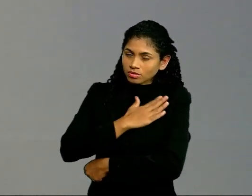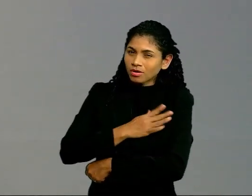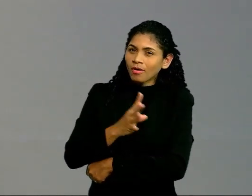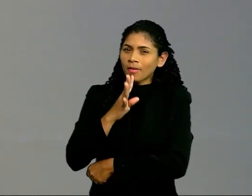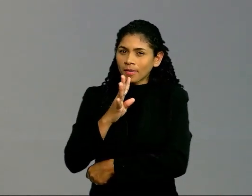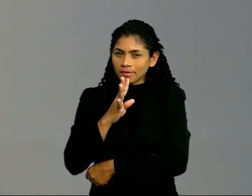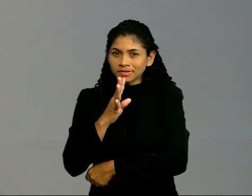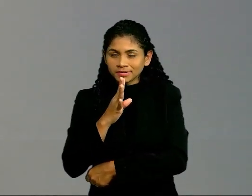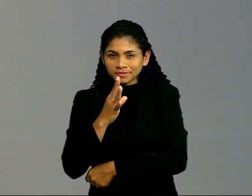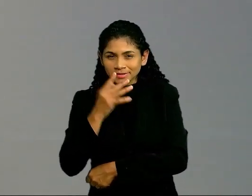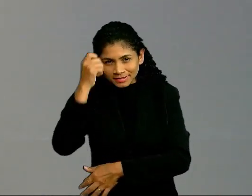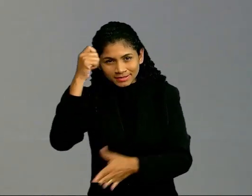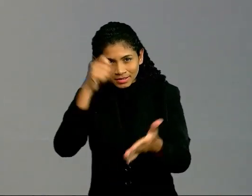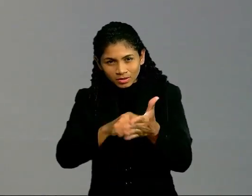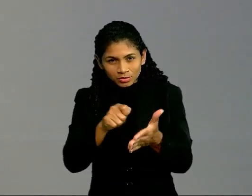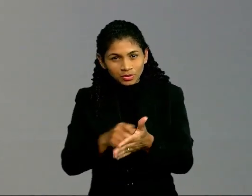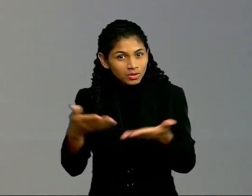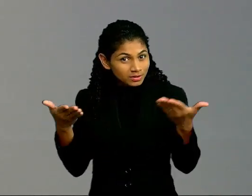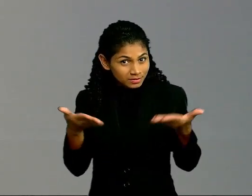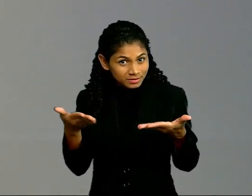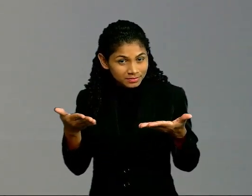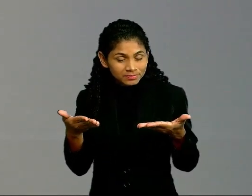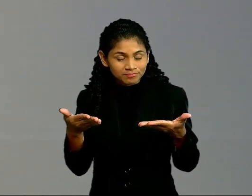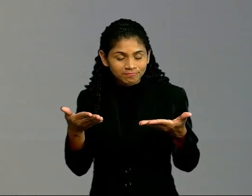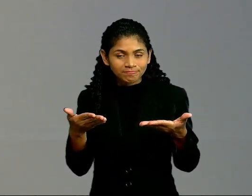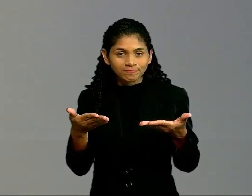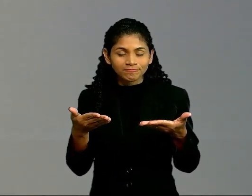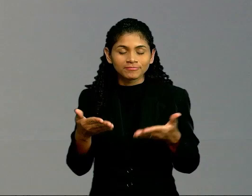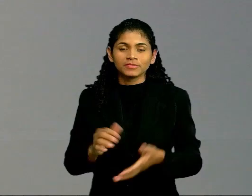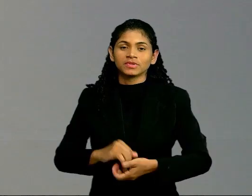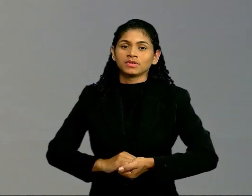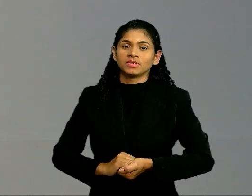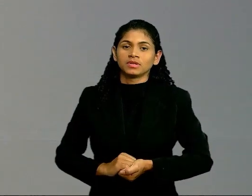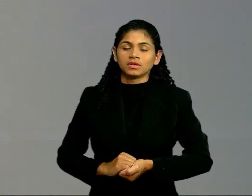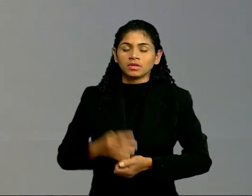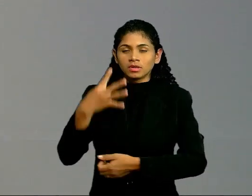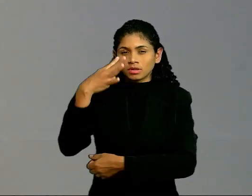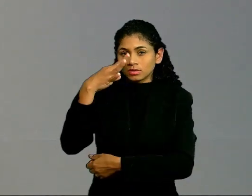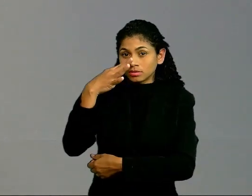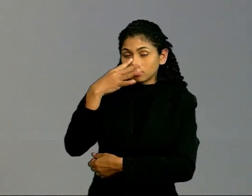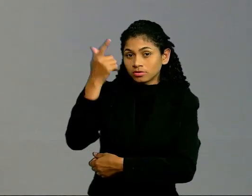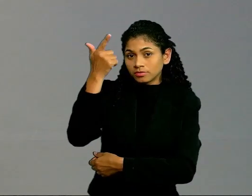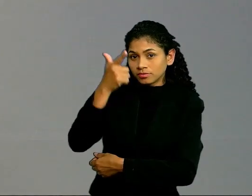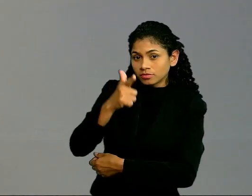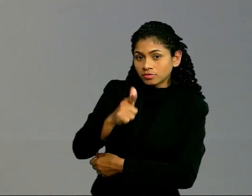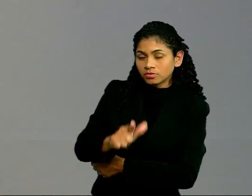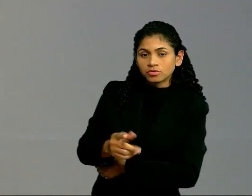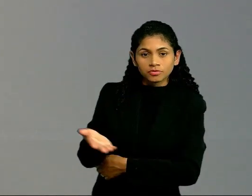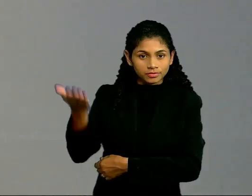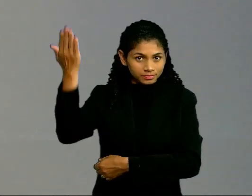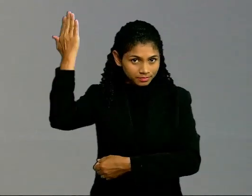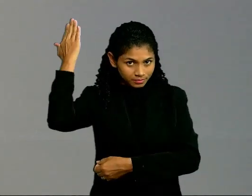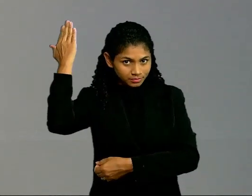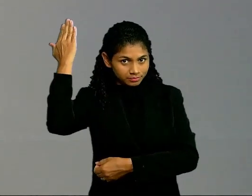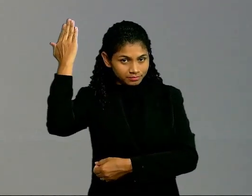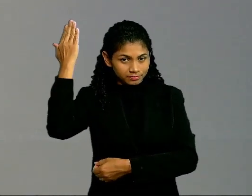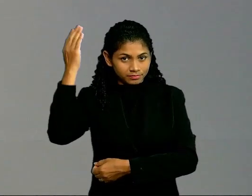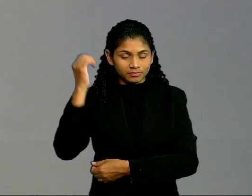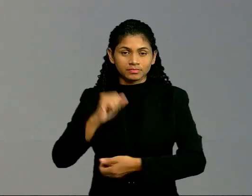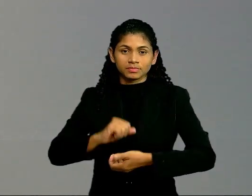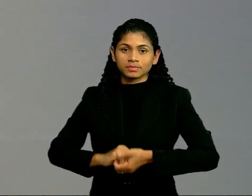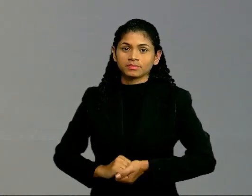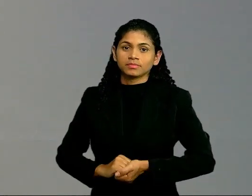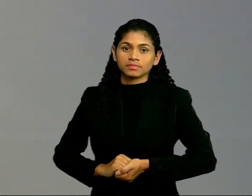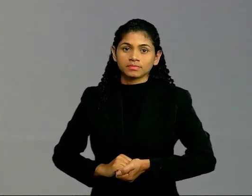Maria Carolina Maria de Jesus? Fique à vontade para rever essa aula nas nossas plataformas, tá? Te espero na próxima.